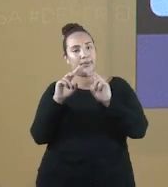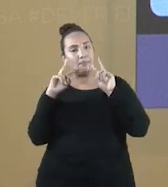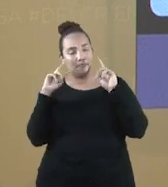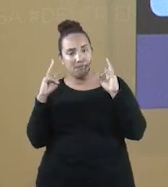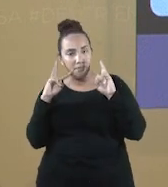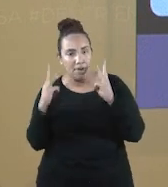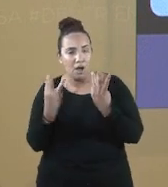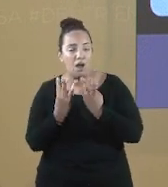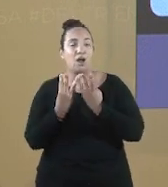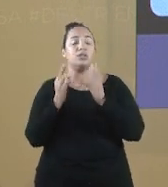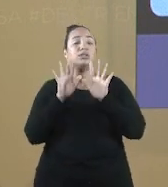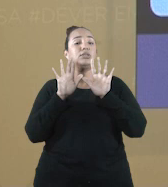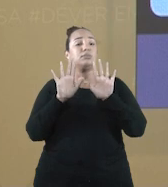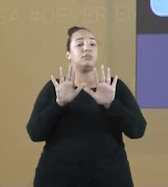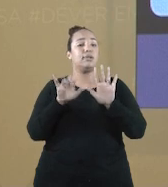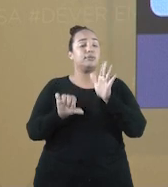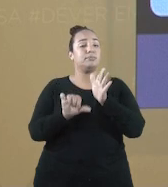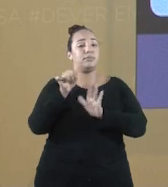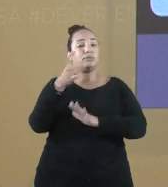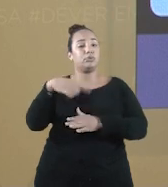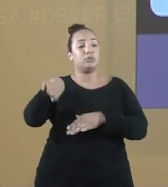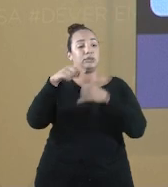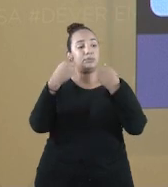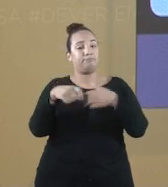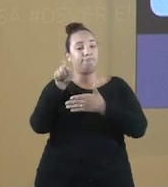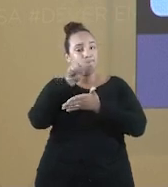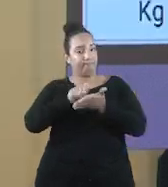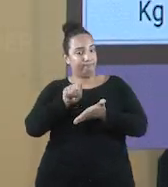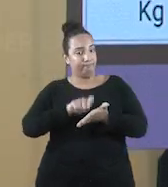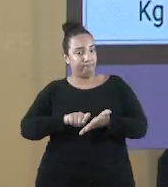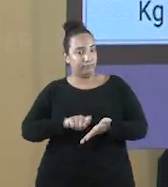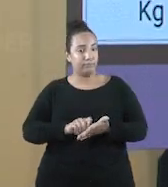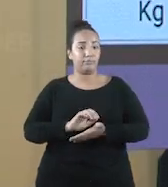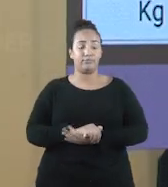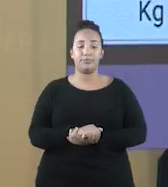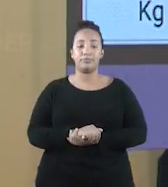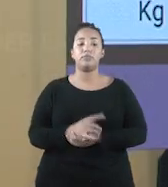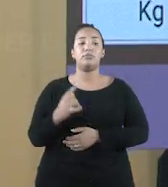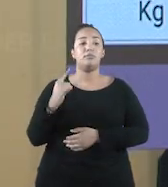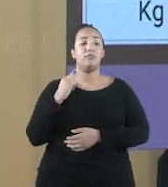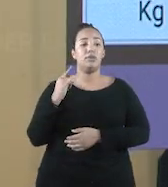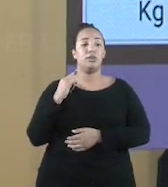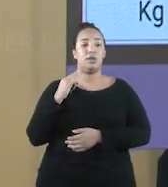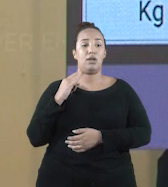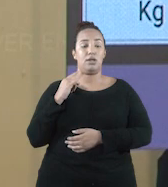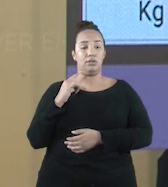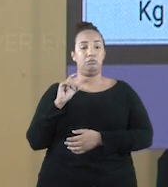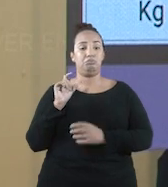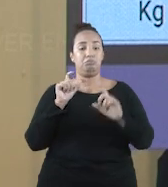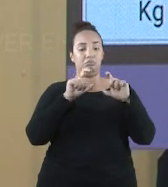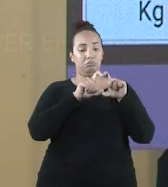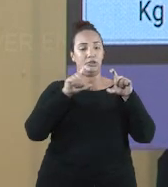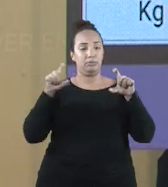de massa. Mas para isso, primeiro vamos escrevê-las. Temos os seguintes prefixos para as